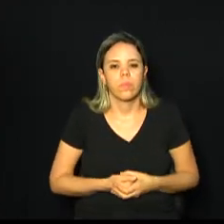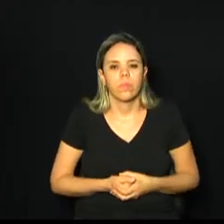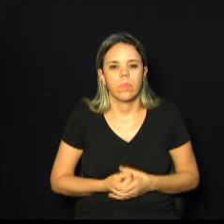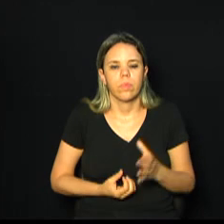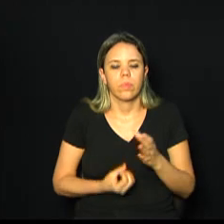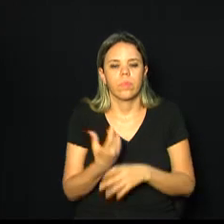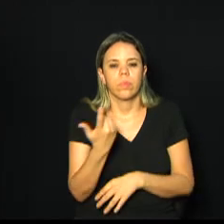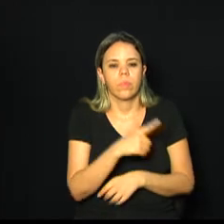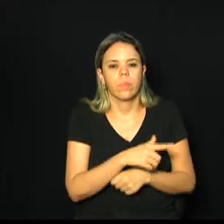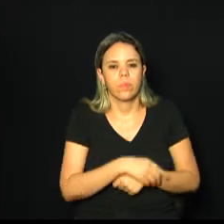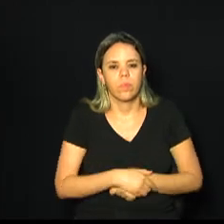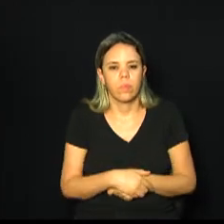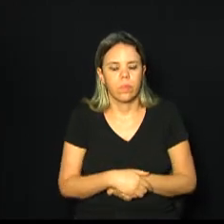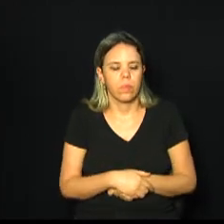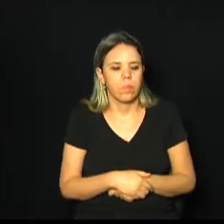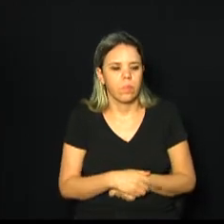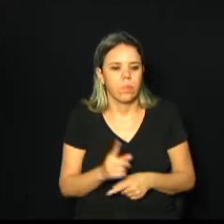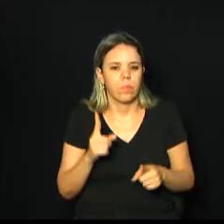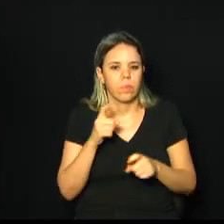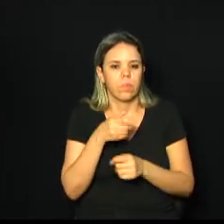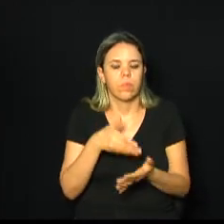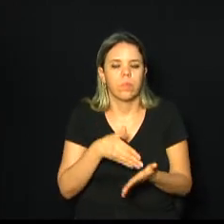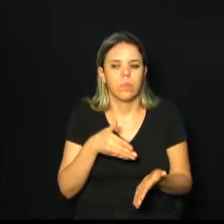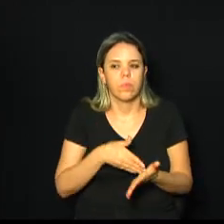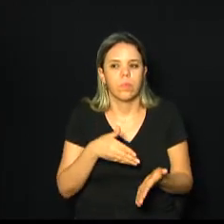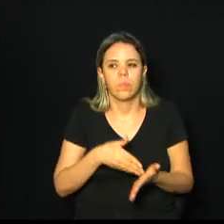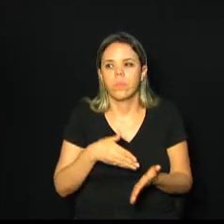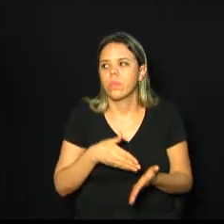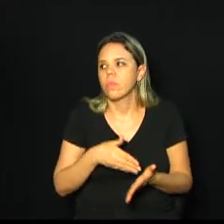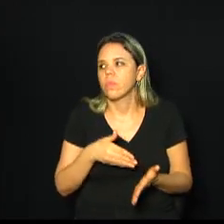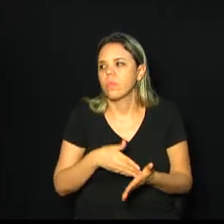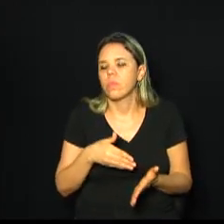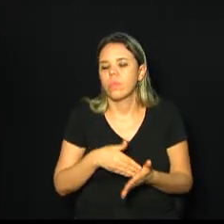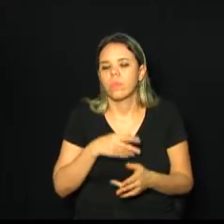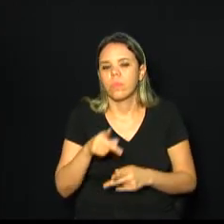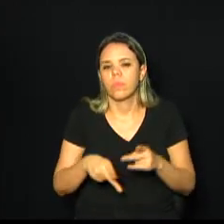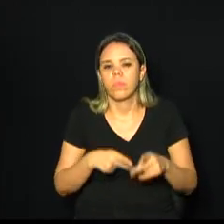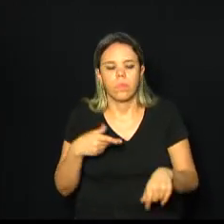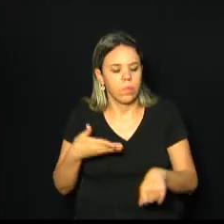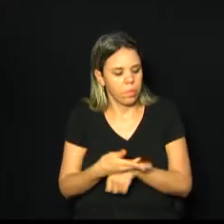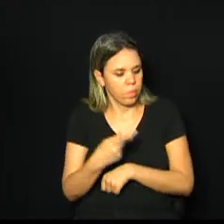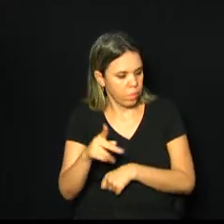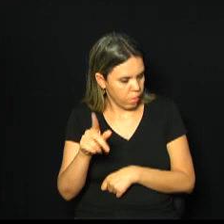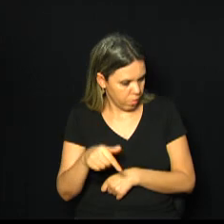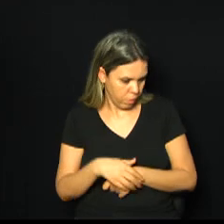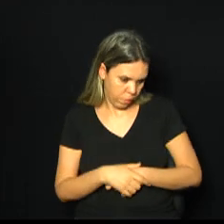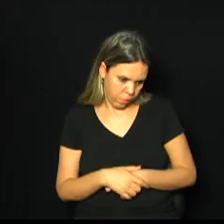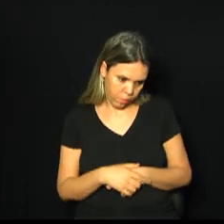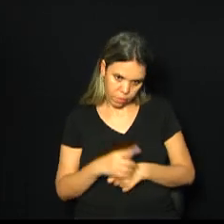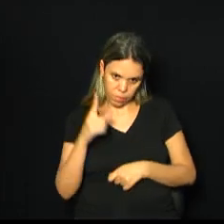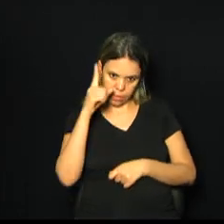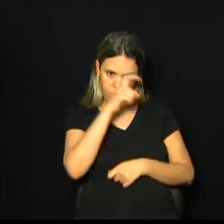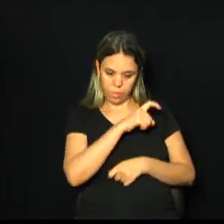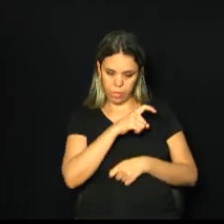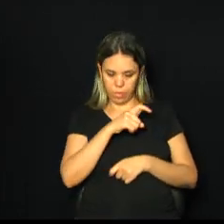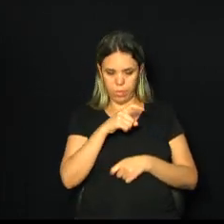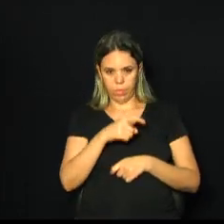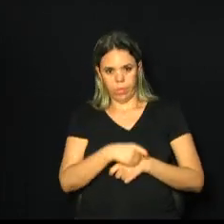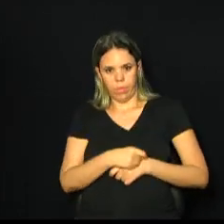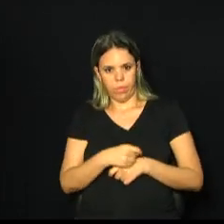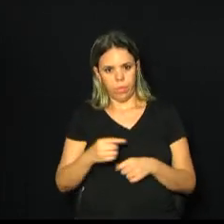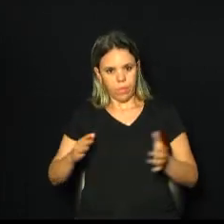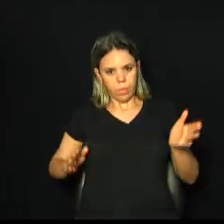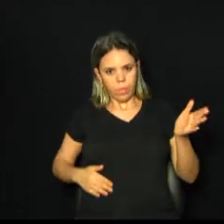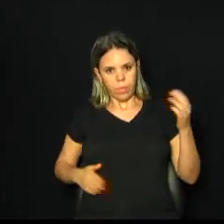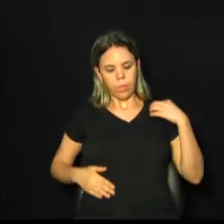uma outra para dificultar que as pessoas tenham acesso a isso. Dificultar o bandido,